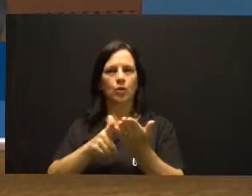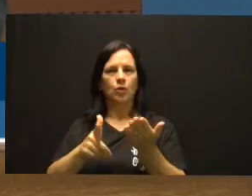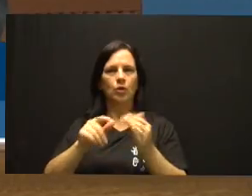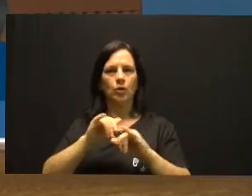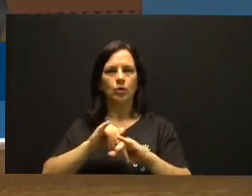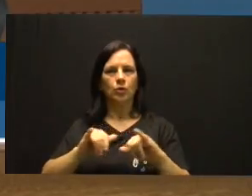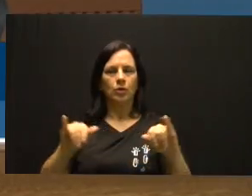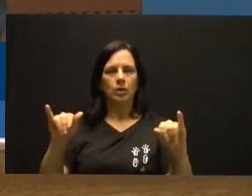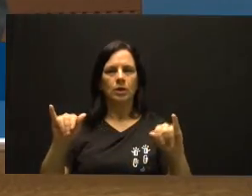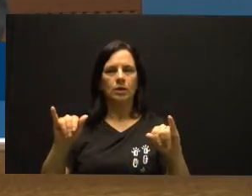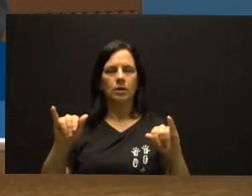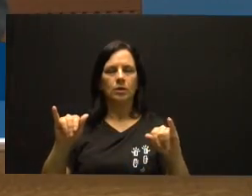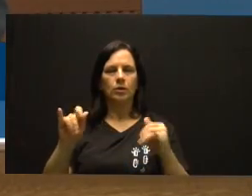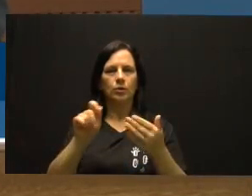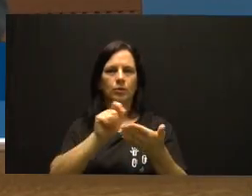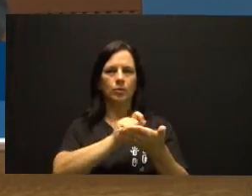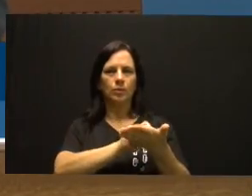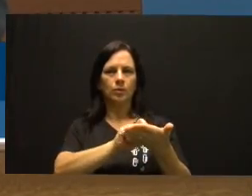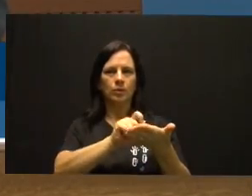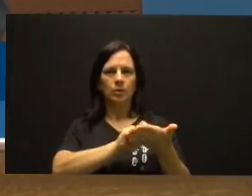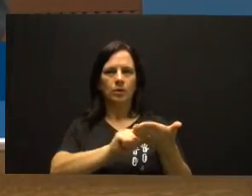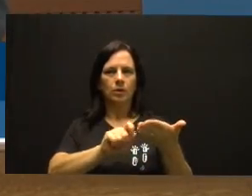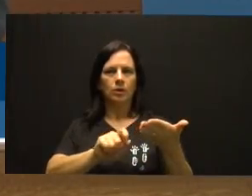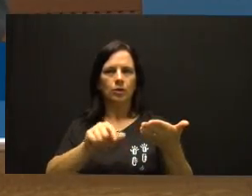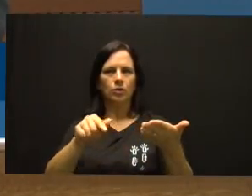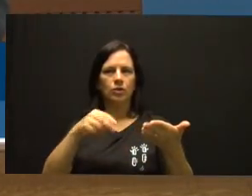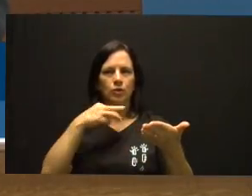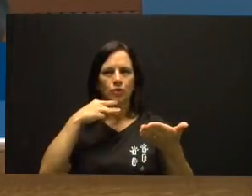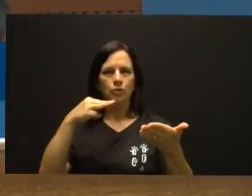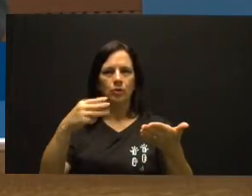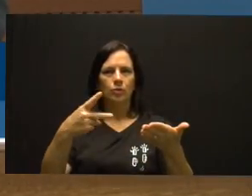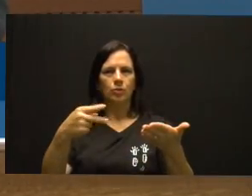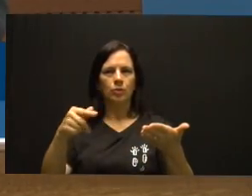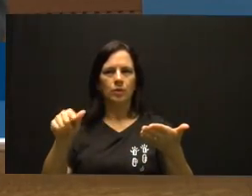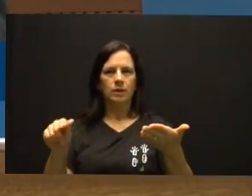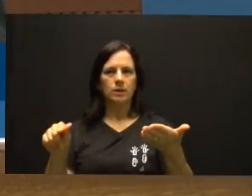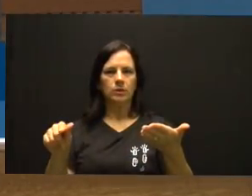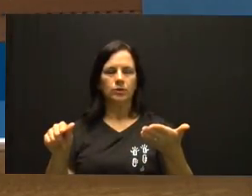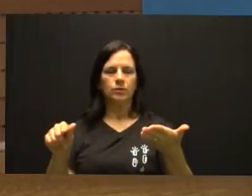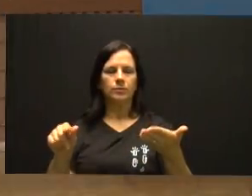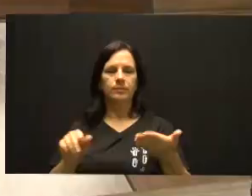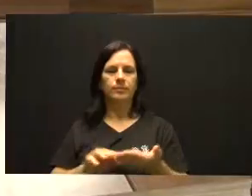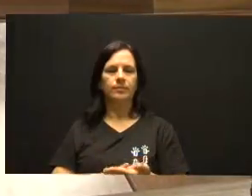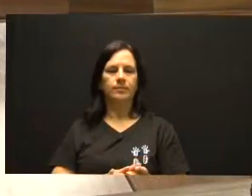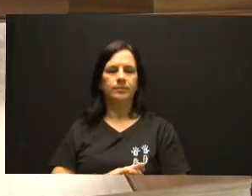Baixada Santista. Sala Dona Helena Emelete Cunha, 7 de março de 2017.